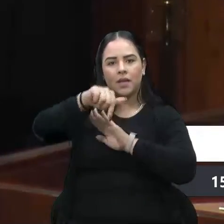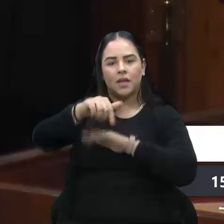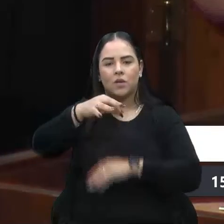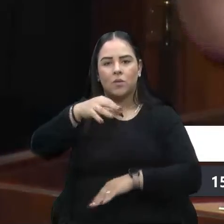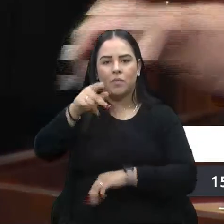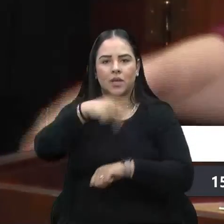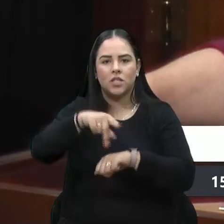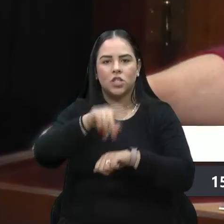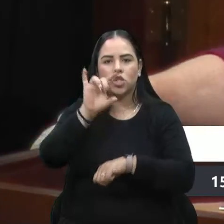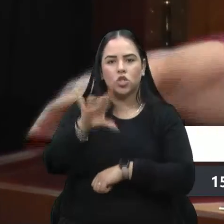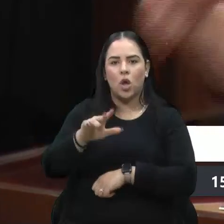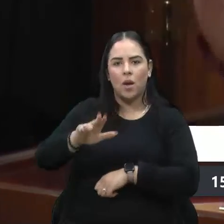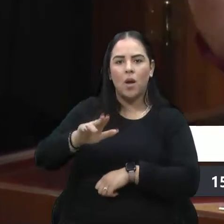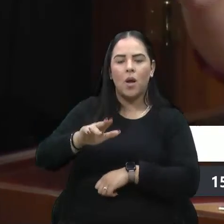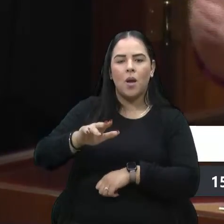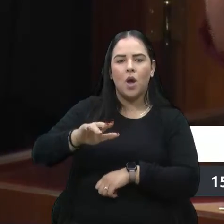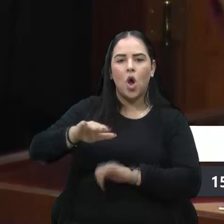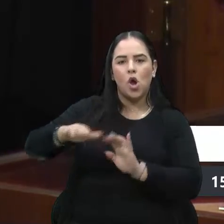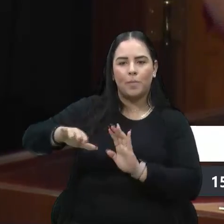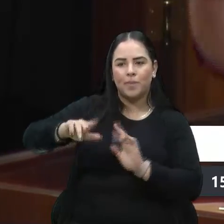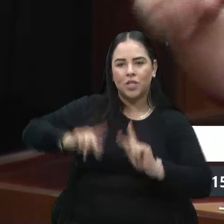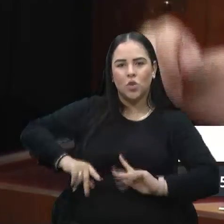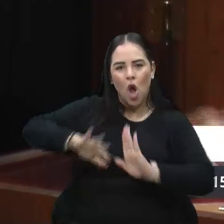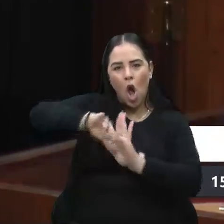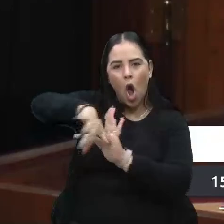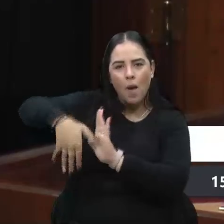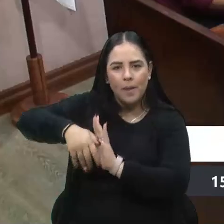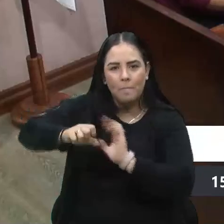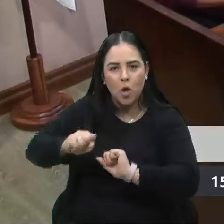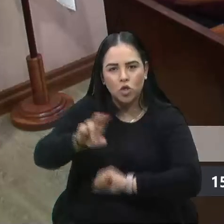só bandido pode andar armado. Muito obrigado e tem todo o meu